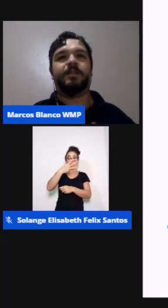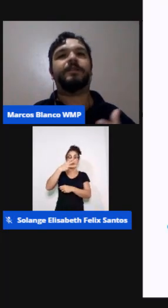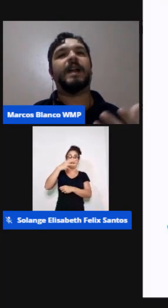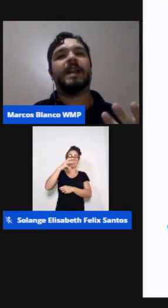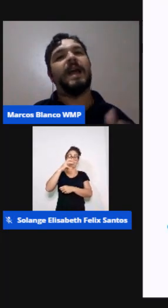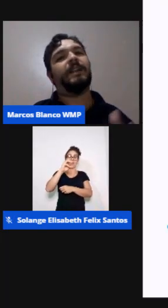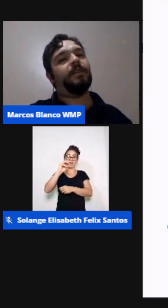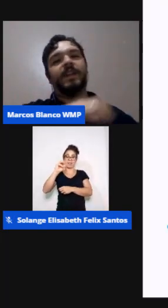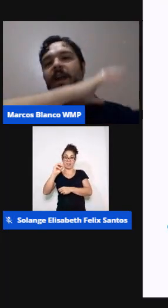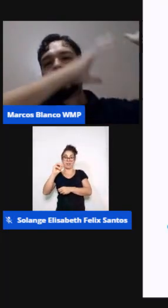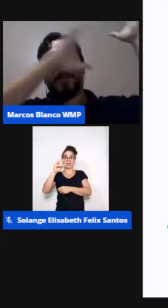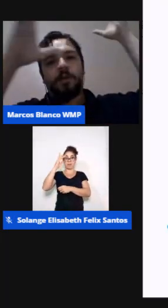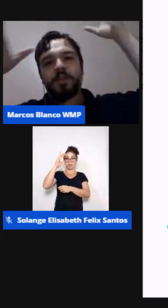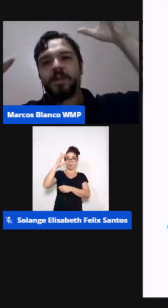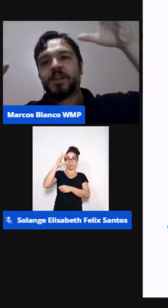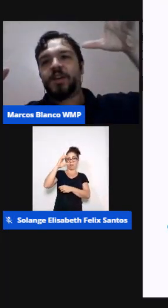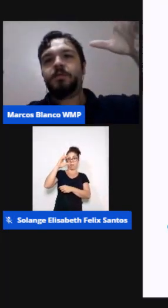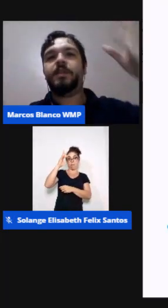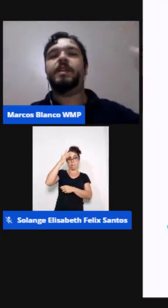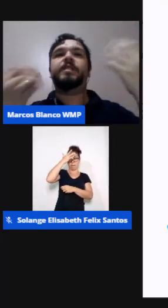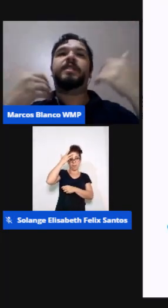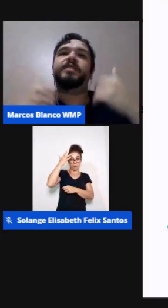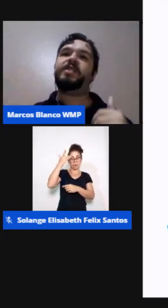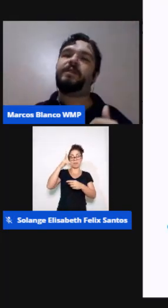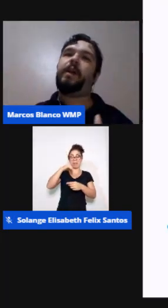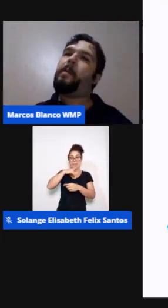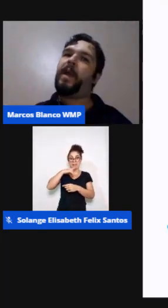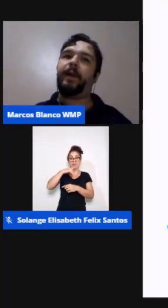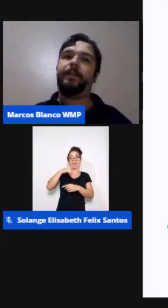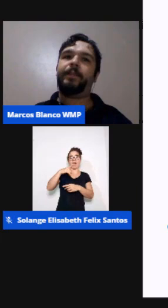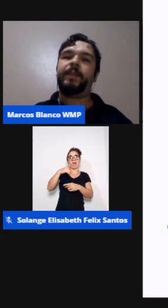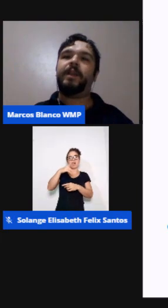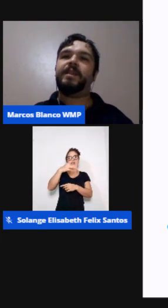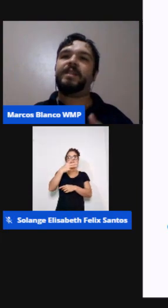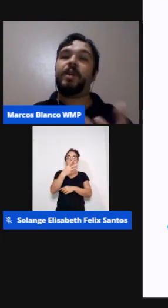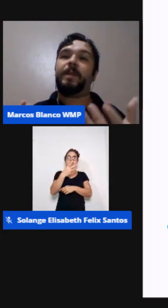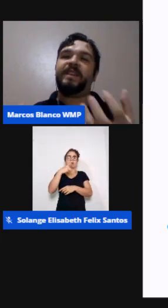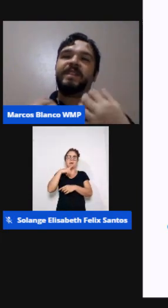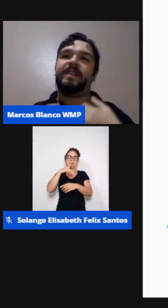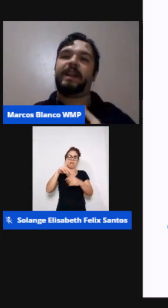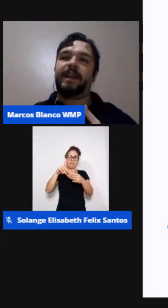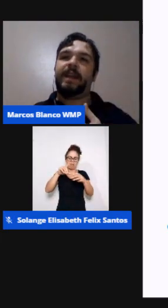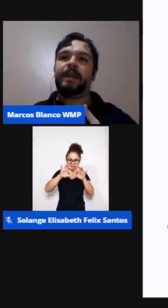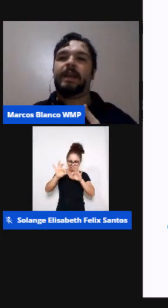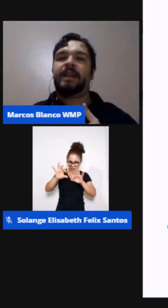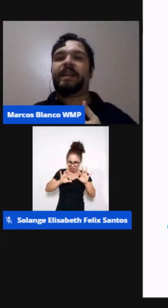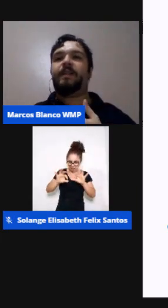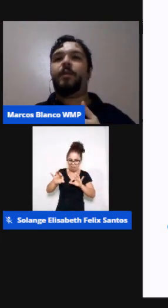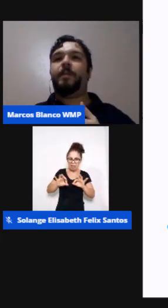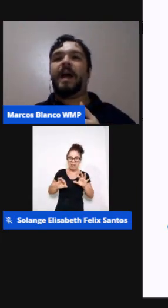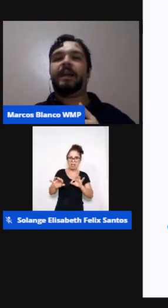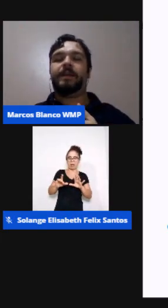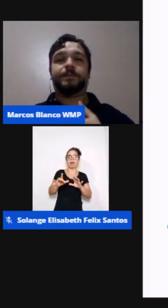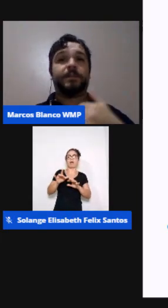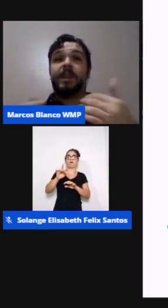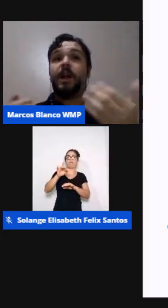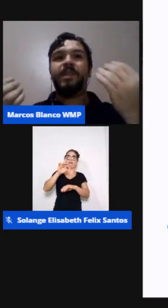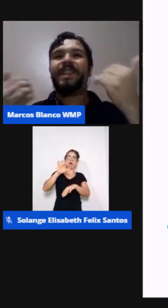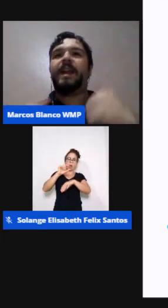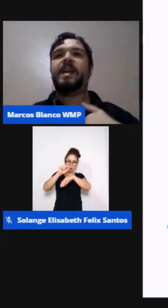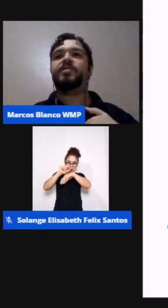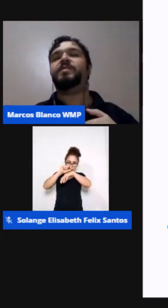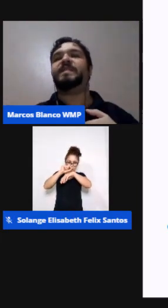caruncho no feijão? Vai nada, vai virar aquele pacote de feijão que a gente vai comer. Isso é só para a gente entender que a